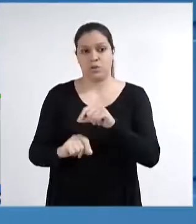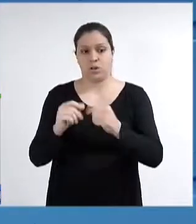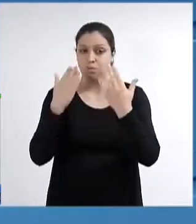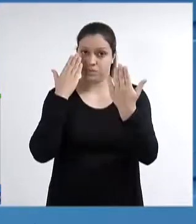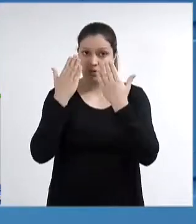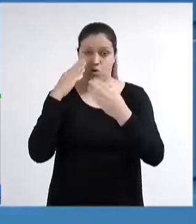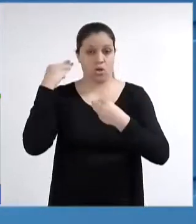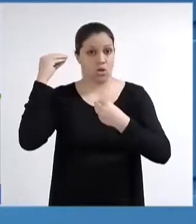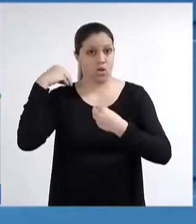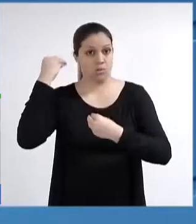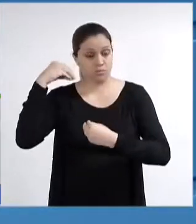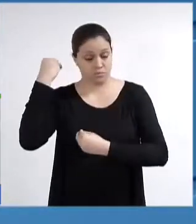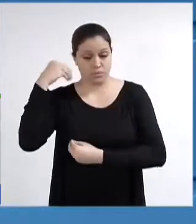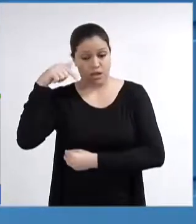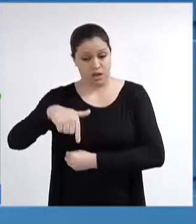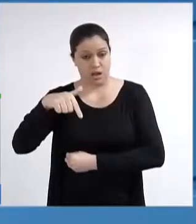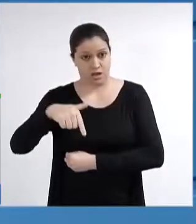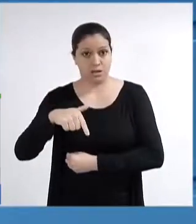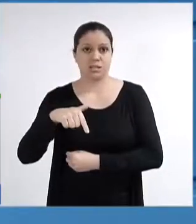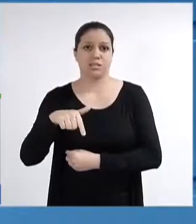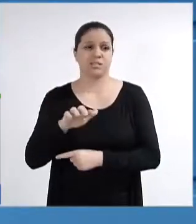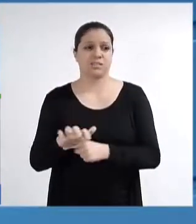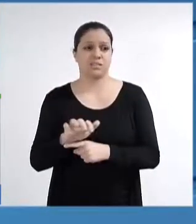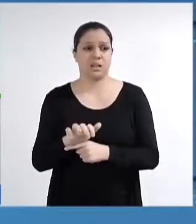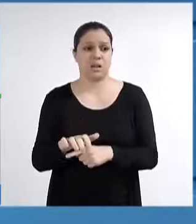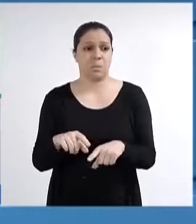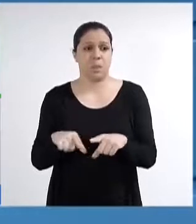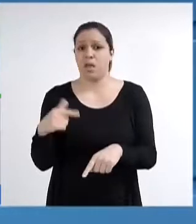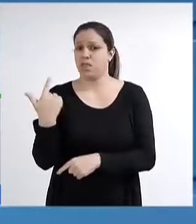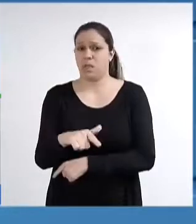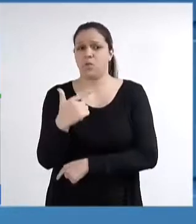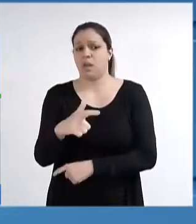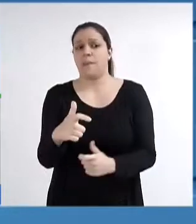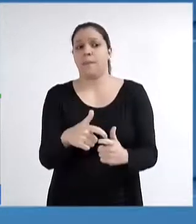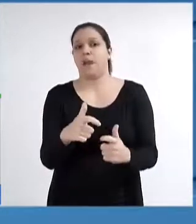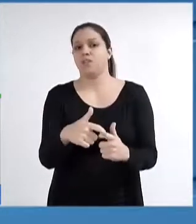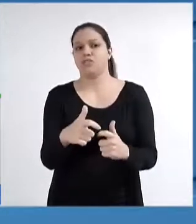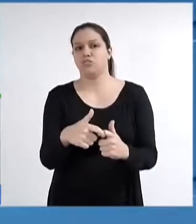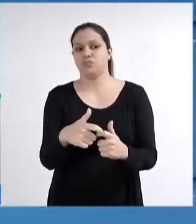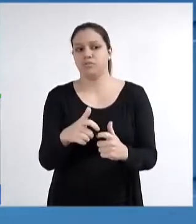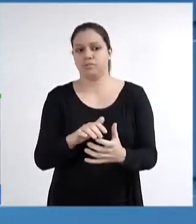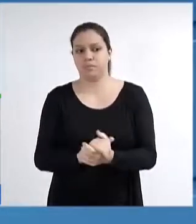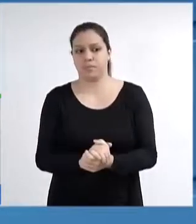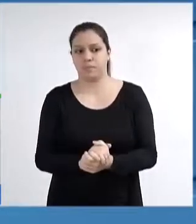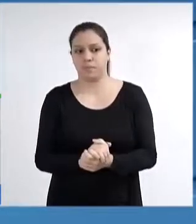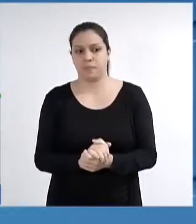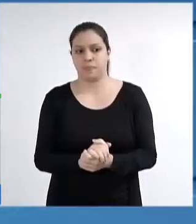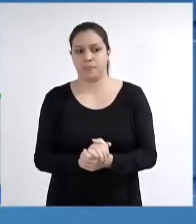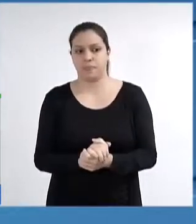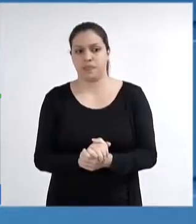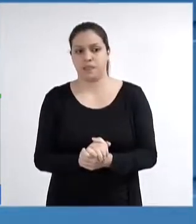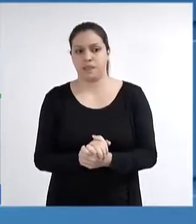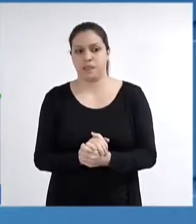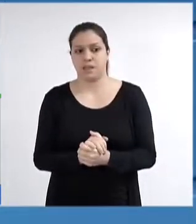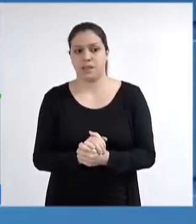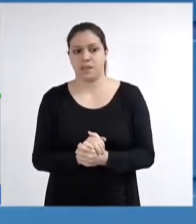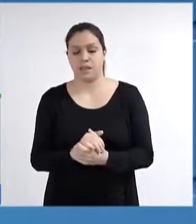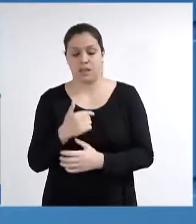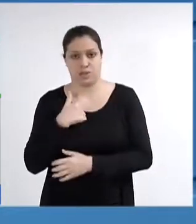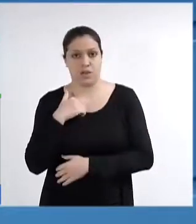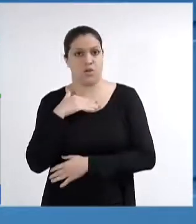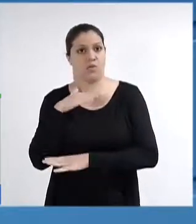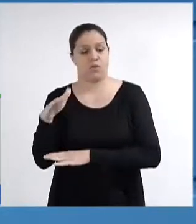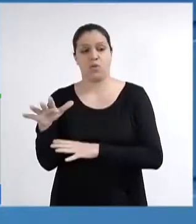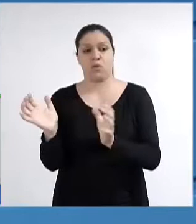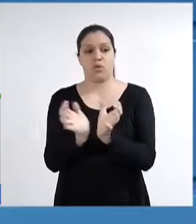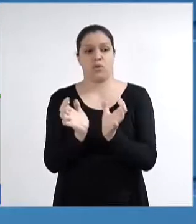Estado. Para vocês terem uma ideia, não tem médico. Não tem médico. Eu recepcionei esses dias uma